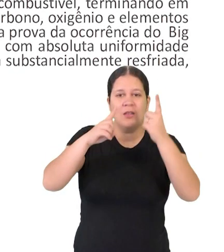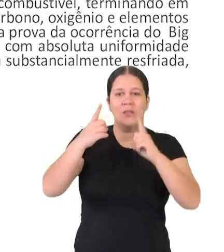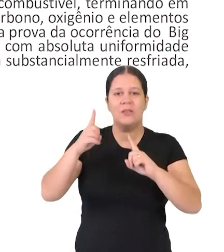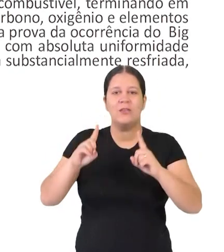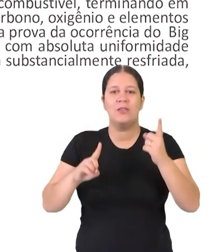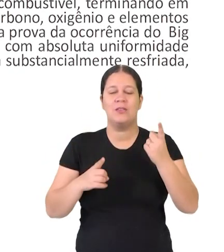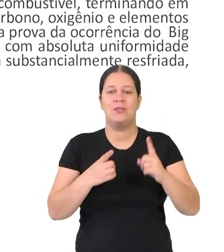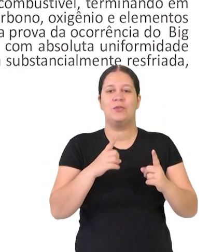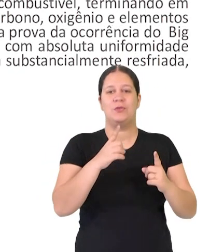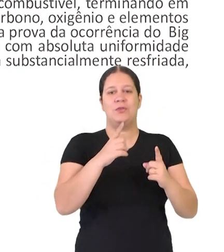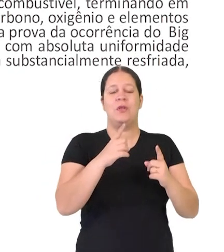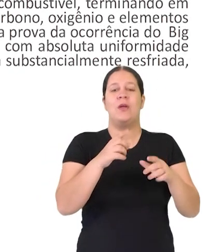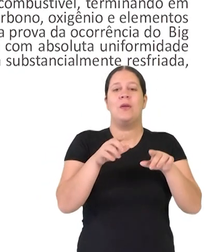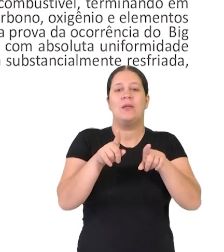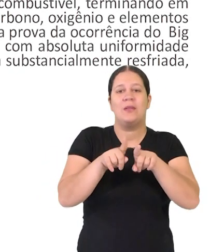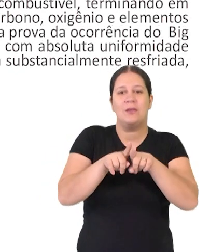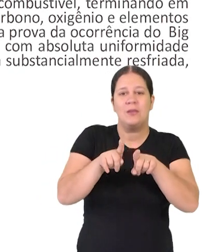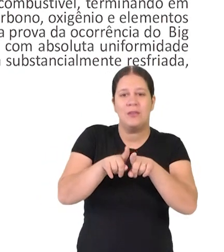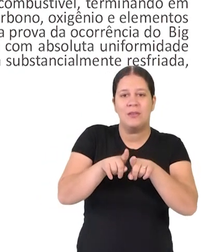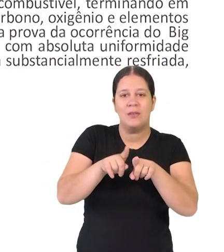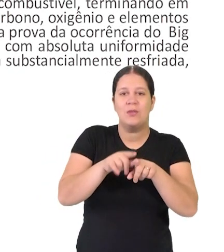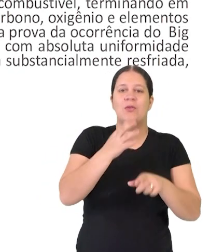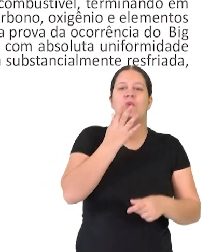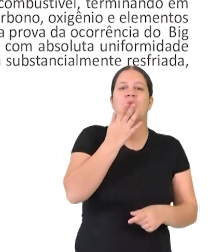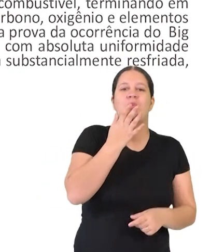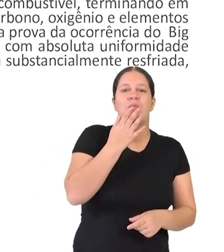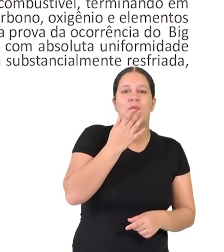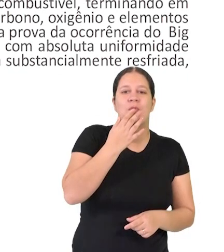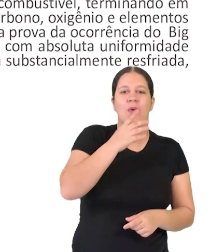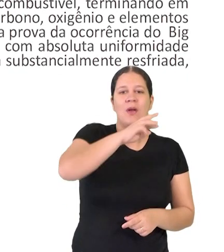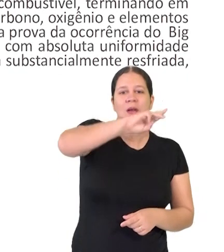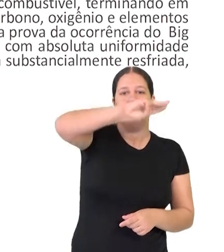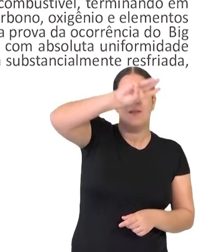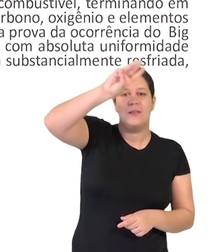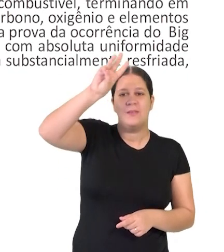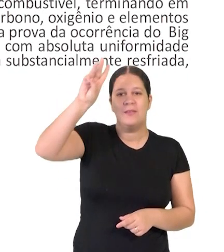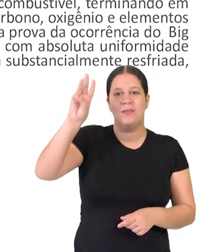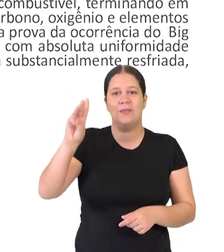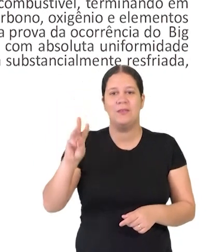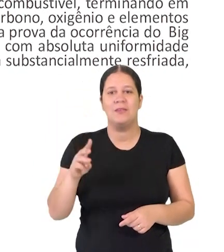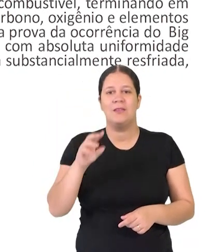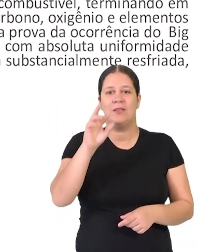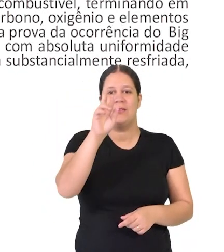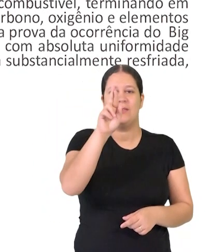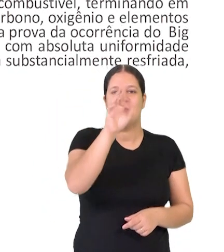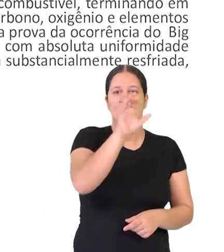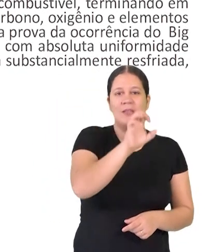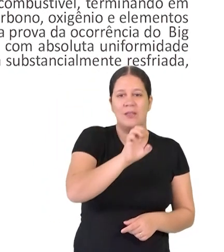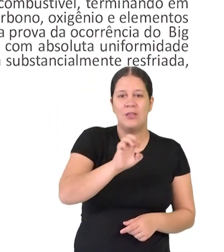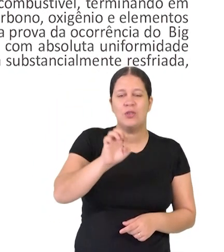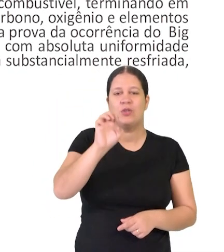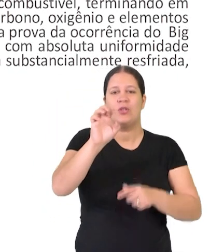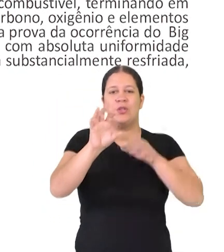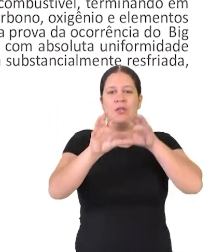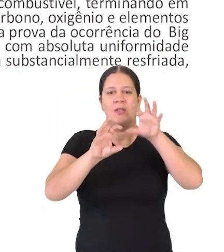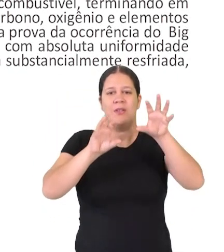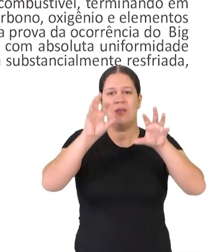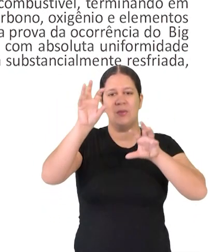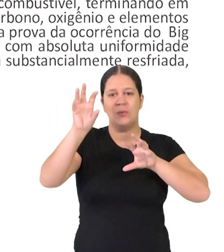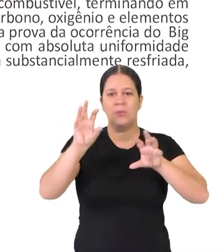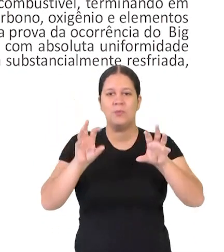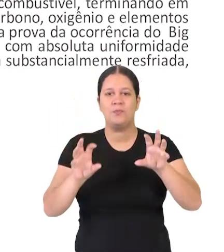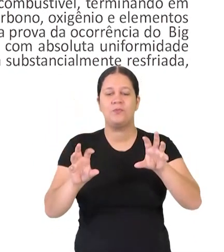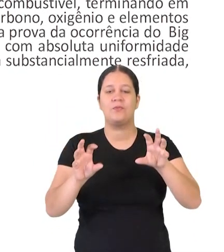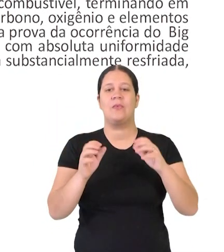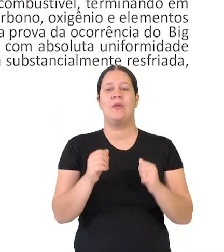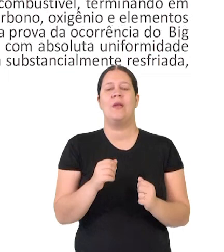a luz ultravioleta, e passando pelo arco-íris das cores do espectro visível até as regiões de infravermelhos e das ondas de rádio.